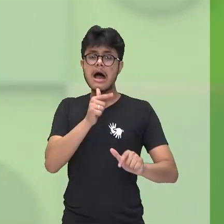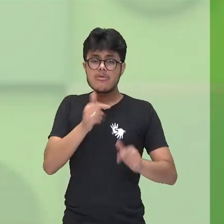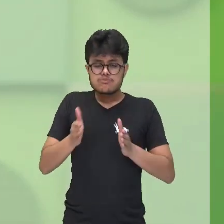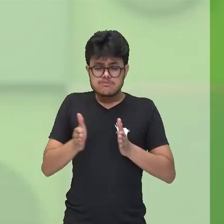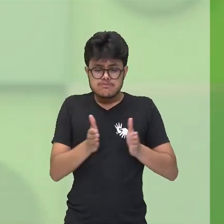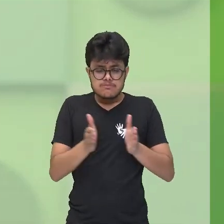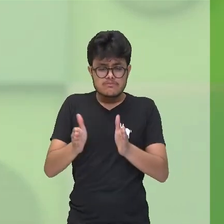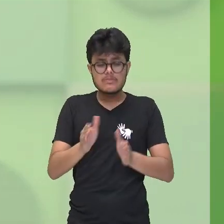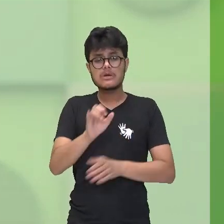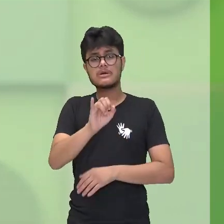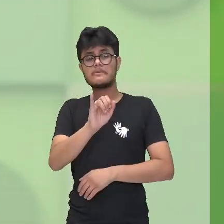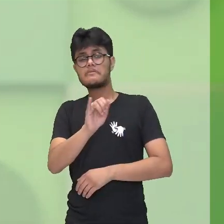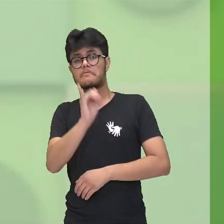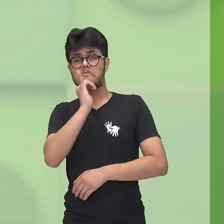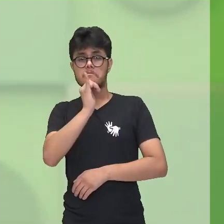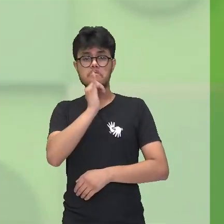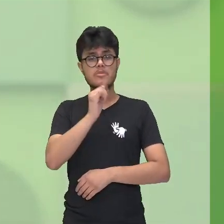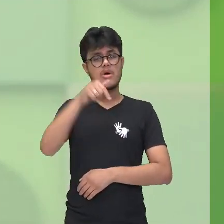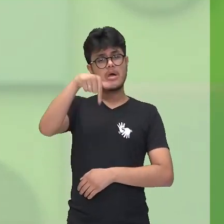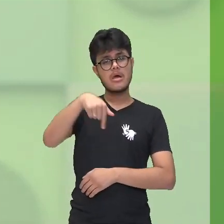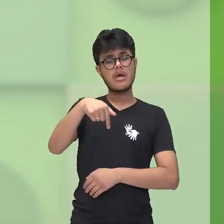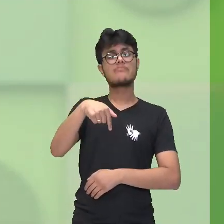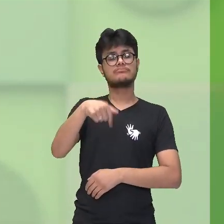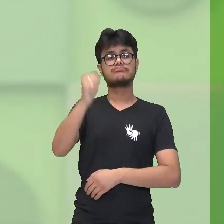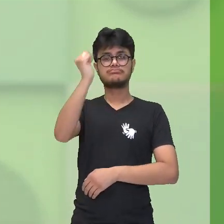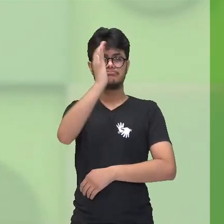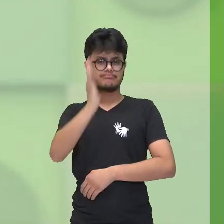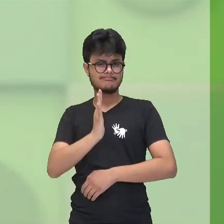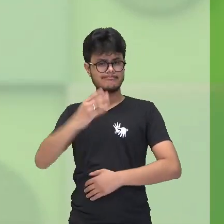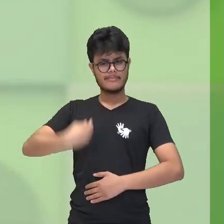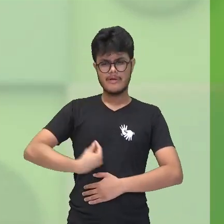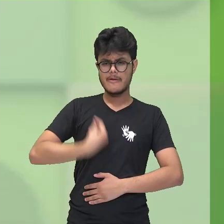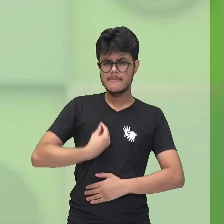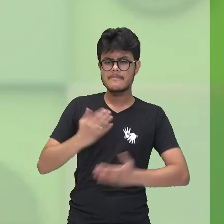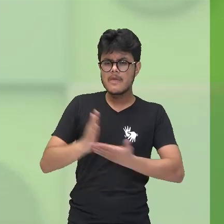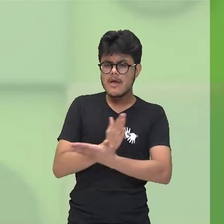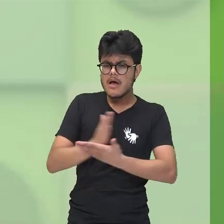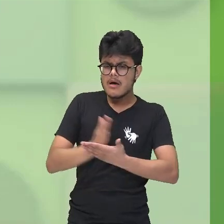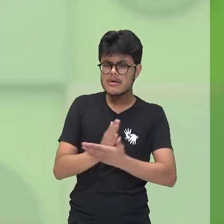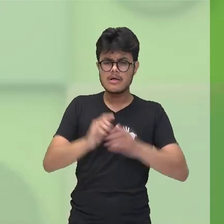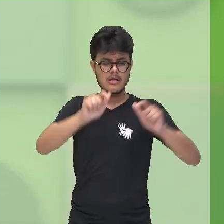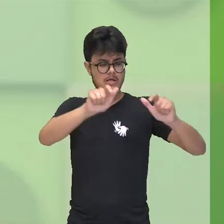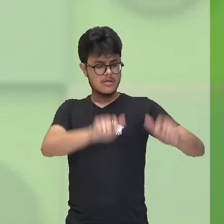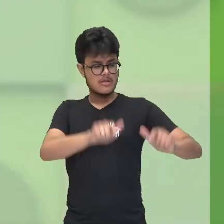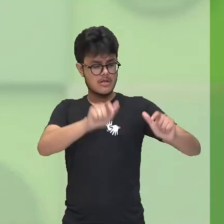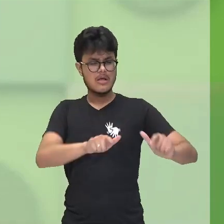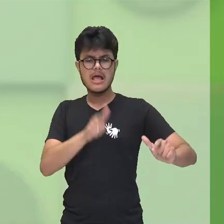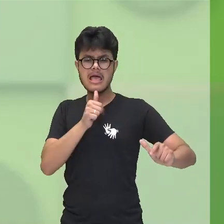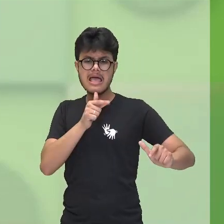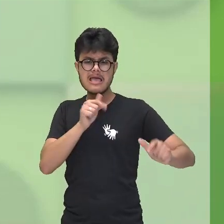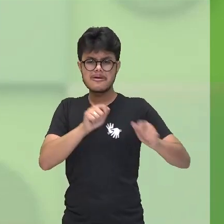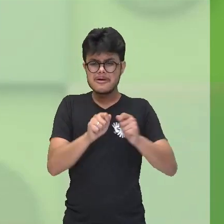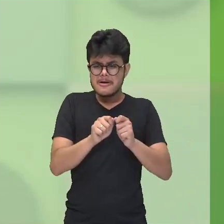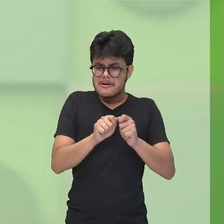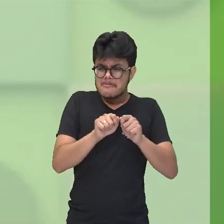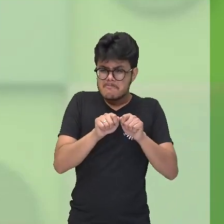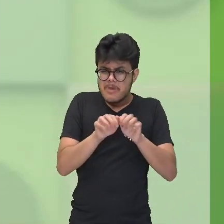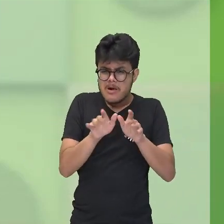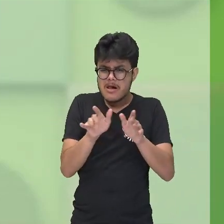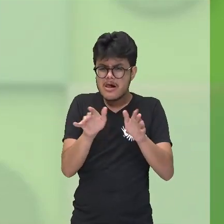em regiões do Brasil, em biomas em que esses rios e lagos são muito extensos,